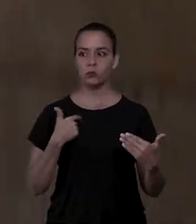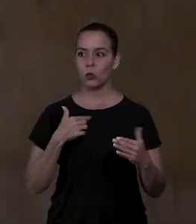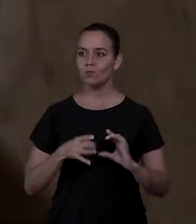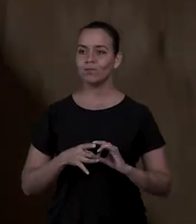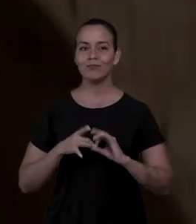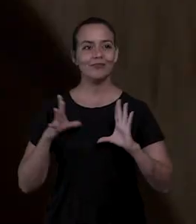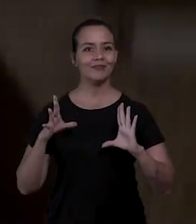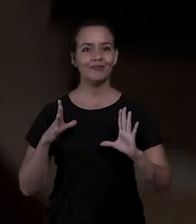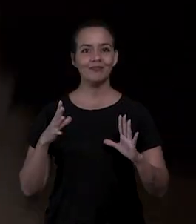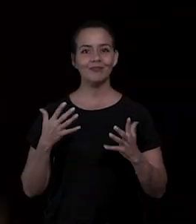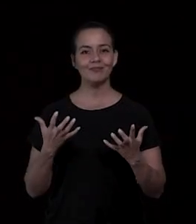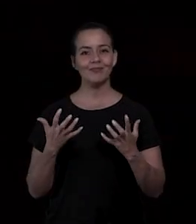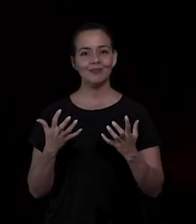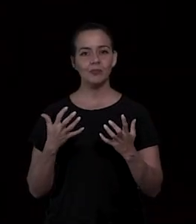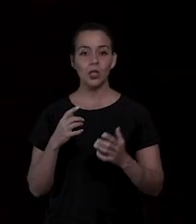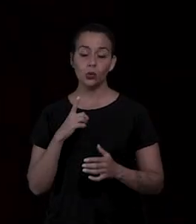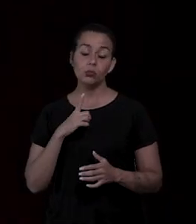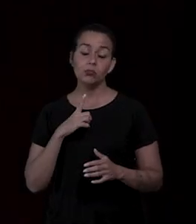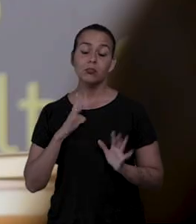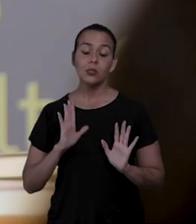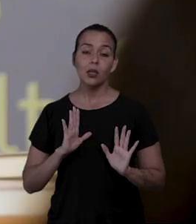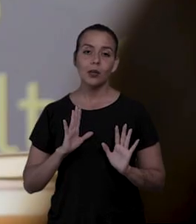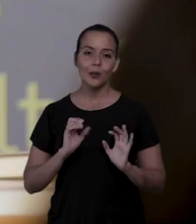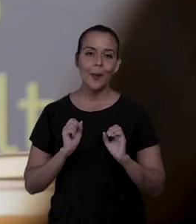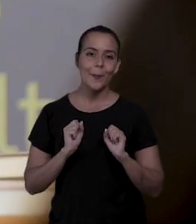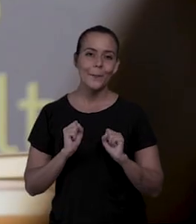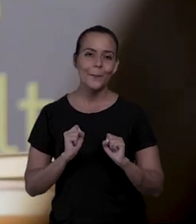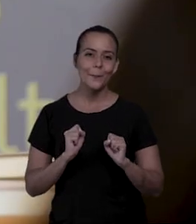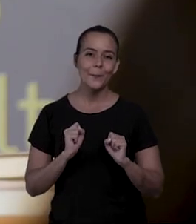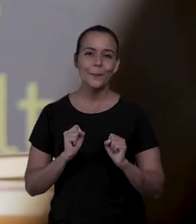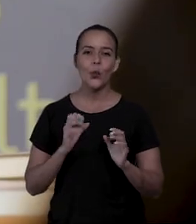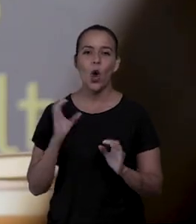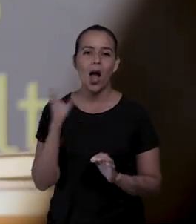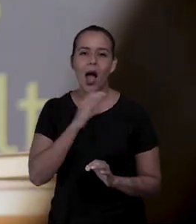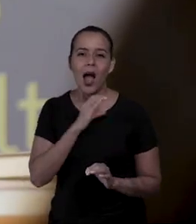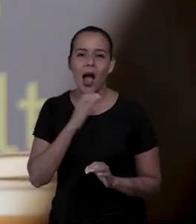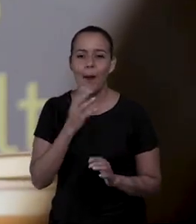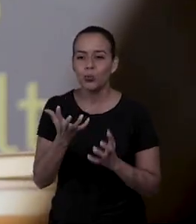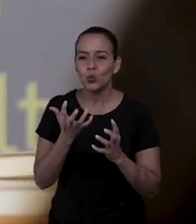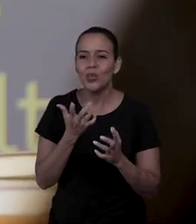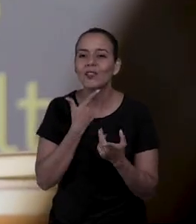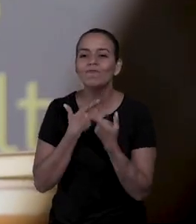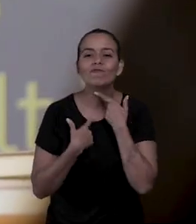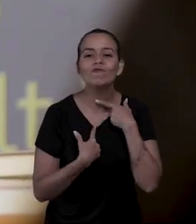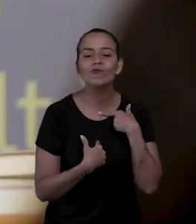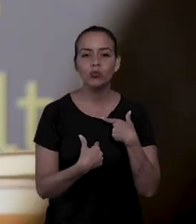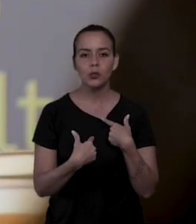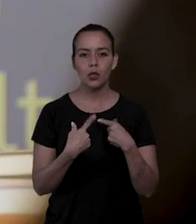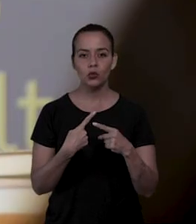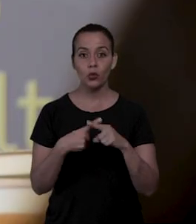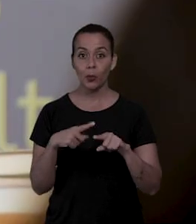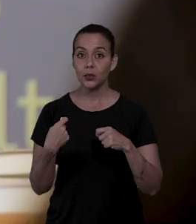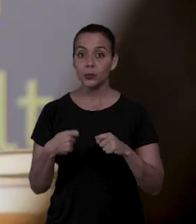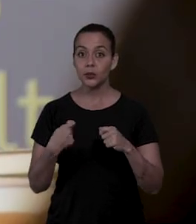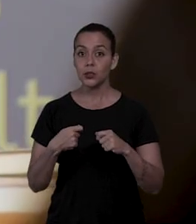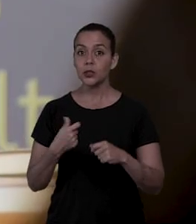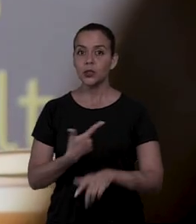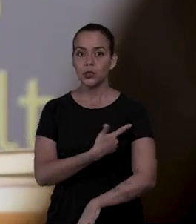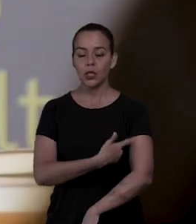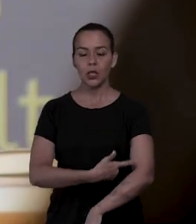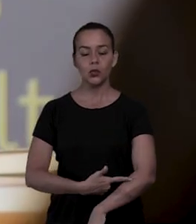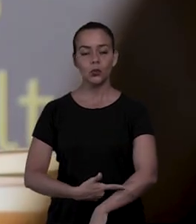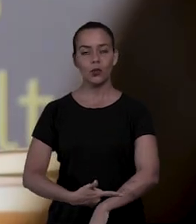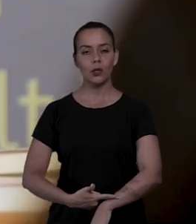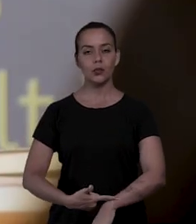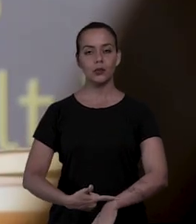é verdade que tem esse risco de extrapolar, de comer mais rápido. Então, isso se reeduca. Sophie Derran,